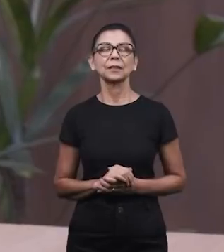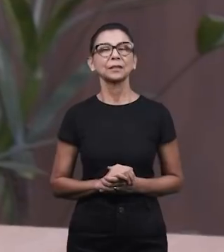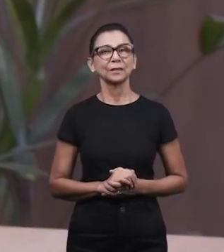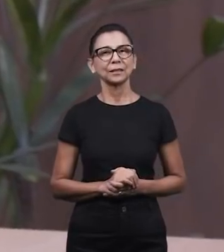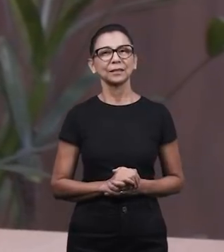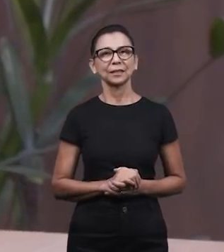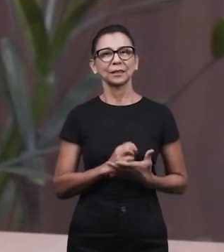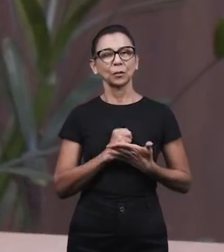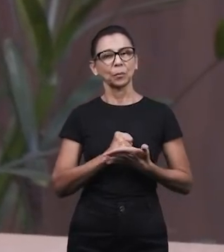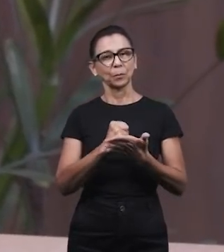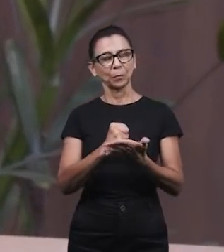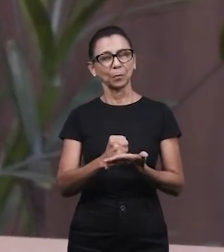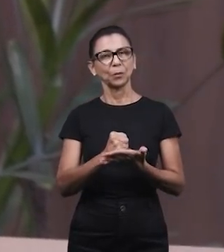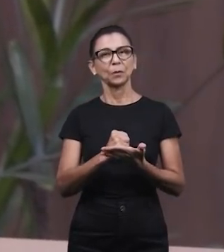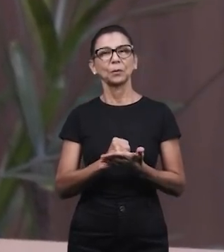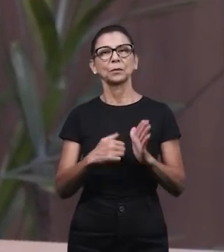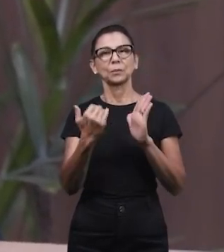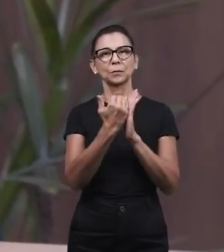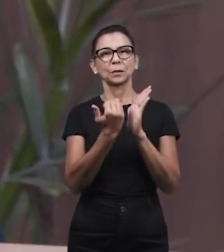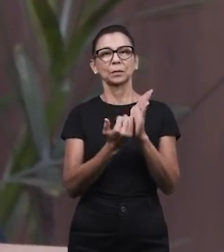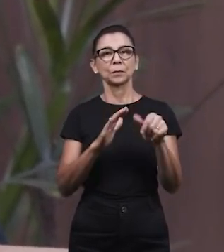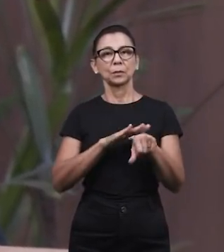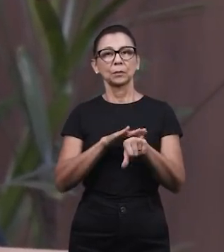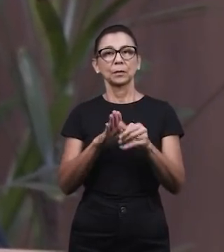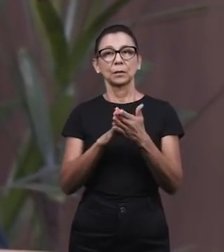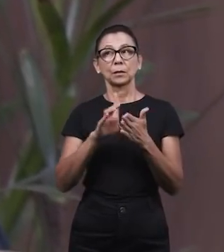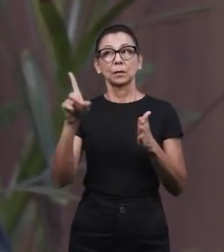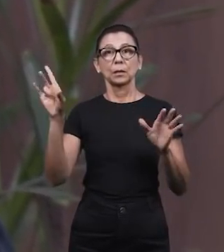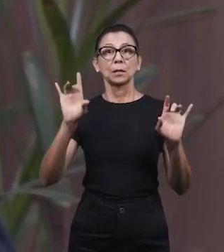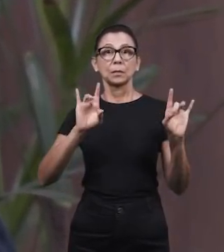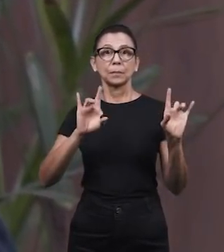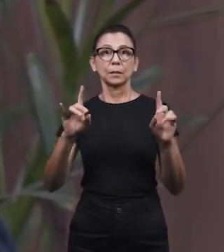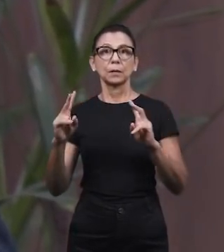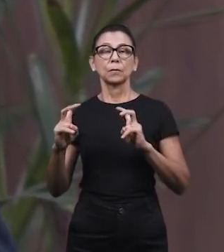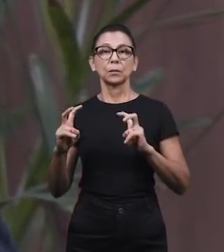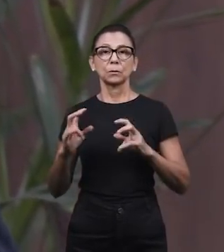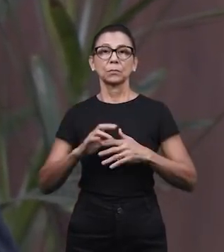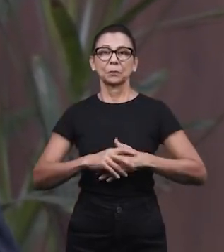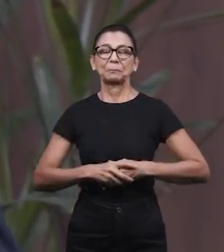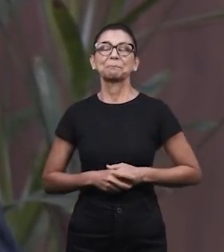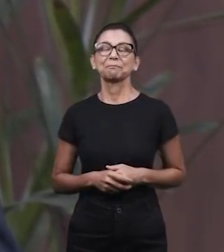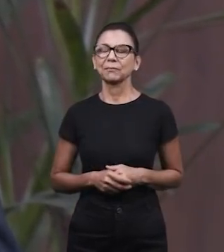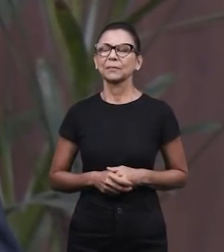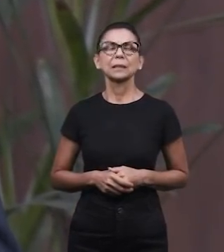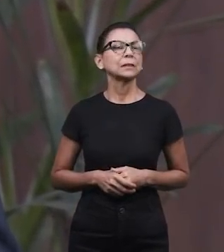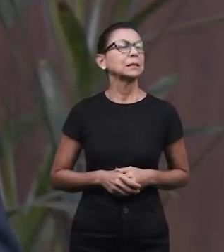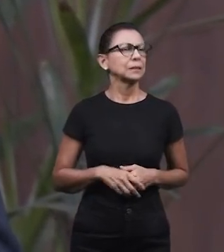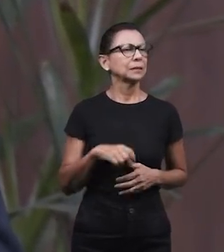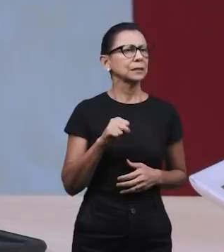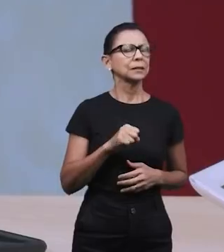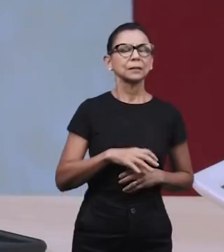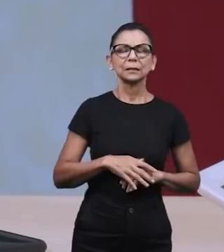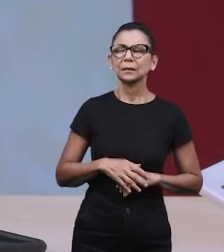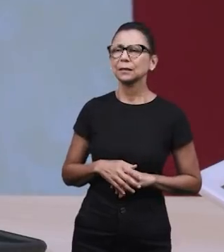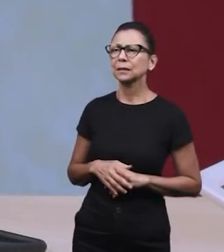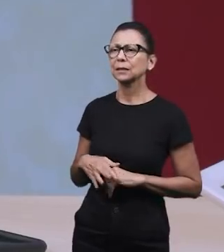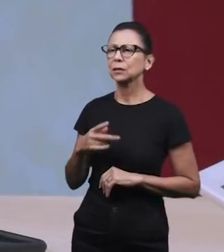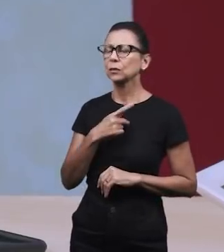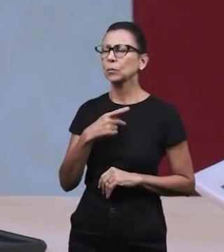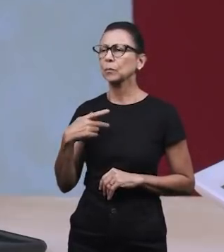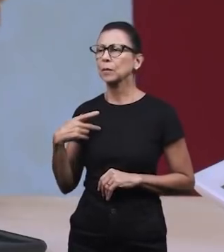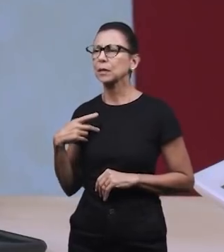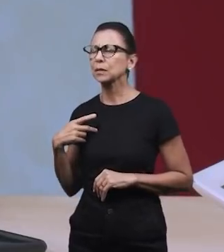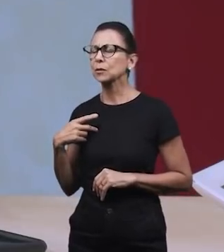programa, Conversas Bíblicas, e este assunto, um assunto todo especial para mesmo. Nós iniciarmos aqui hoje. Pastor Gilson